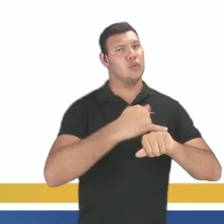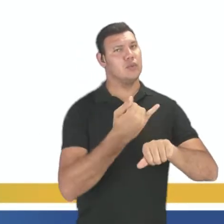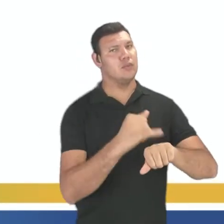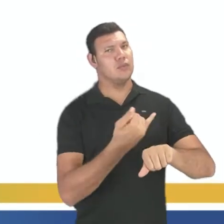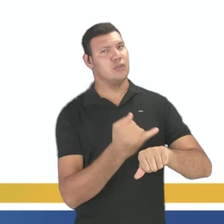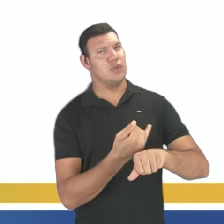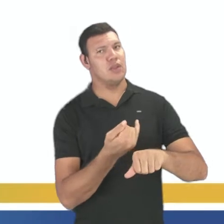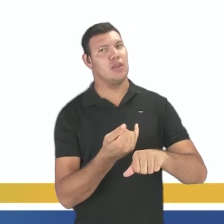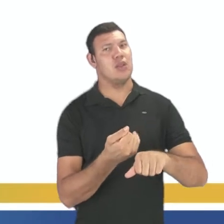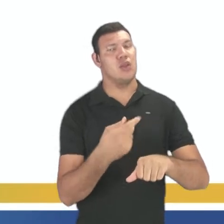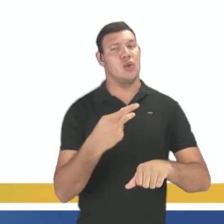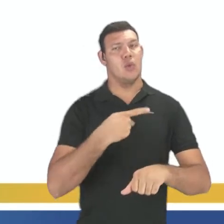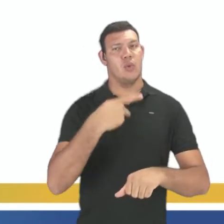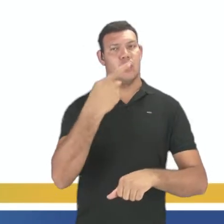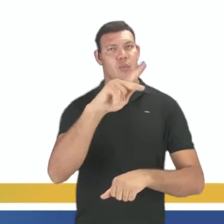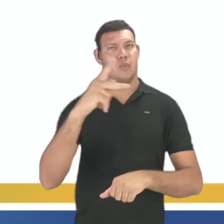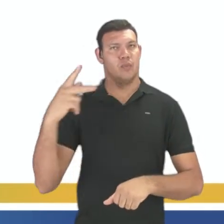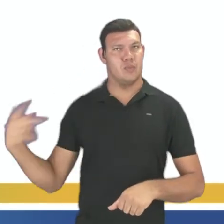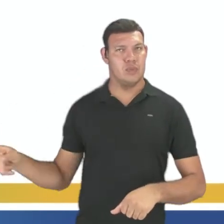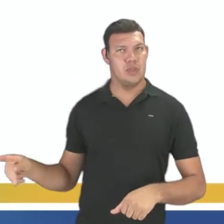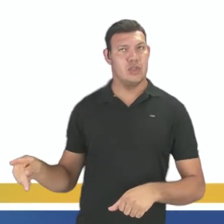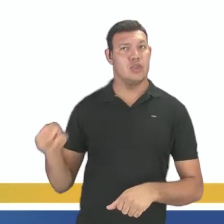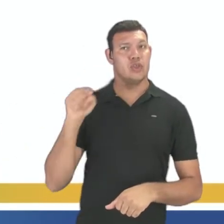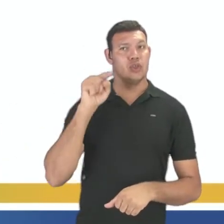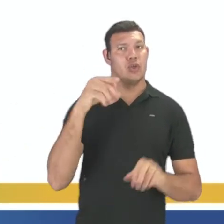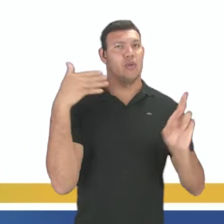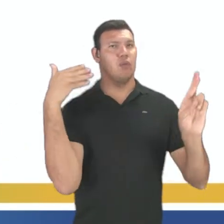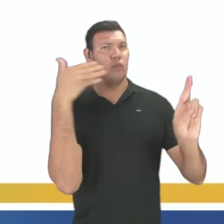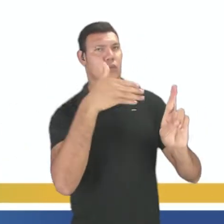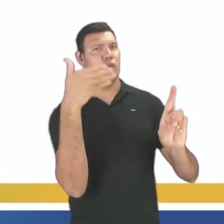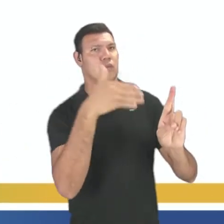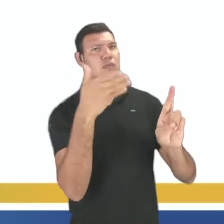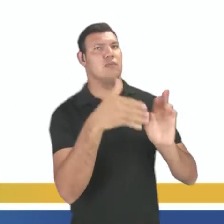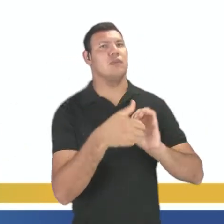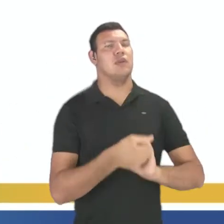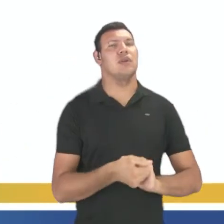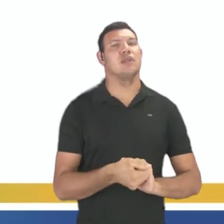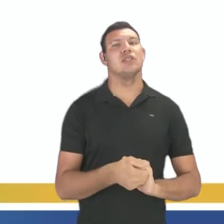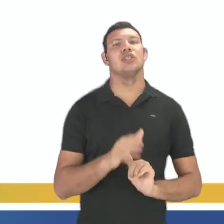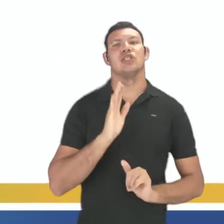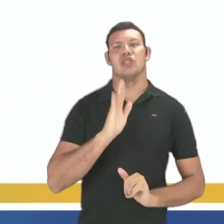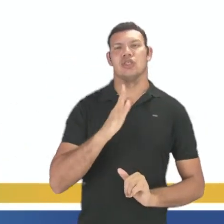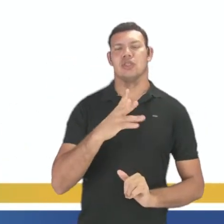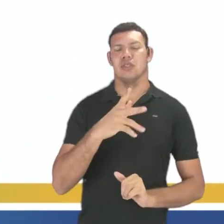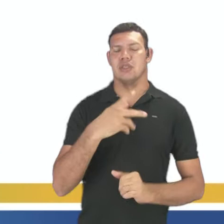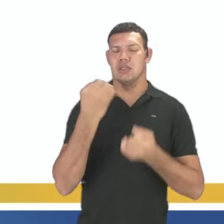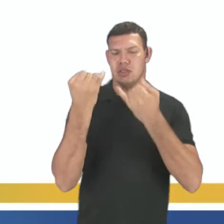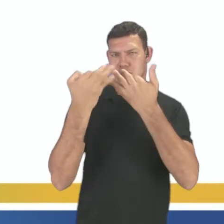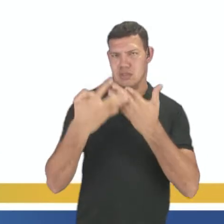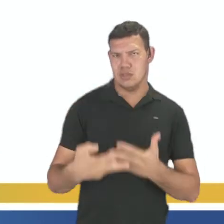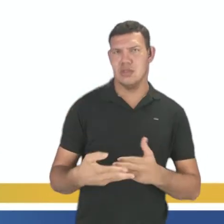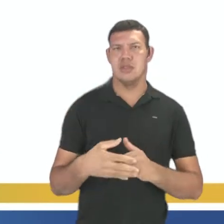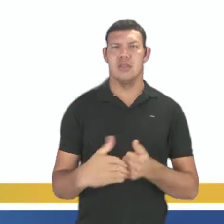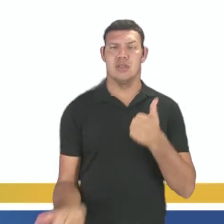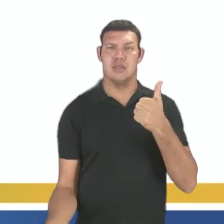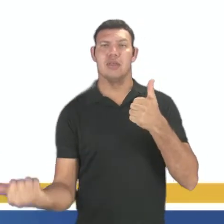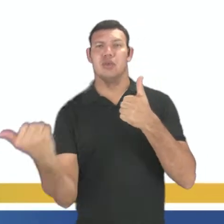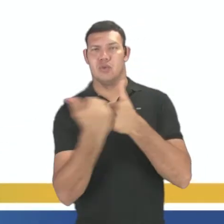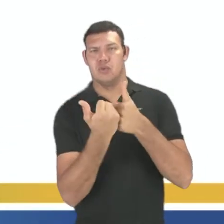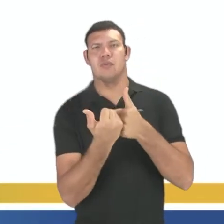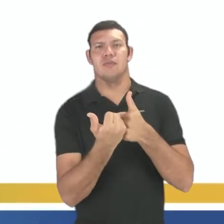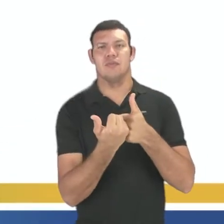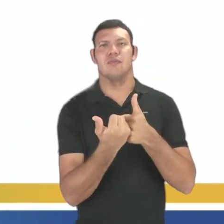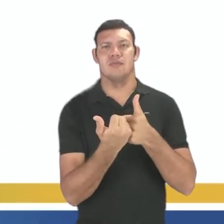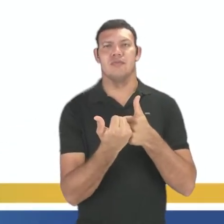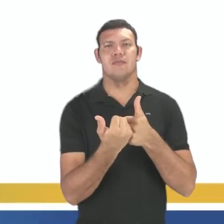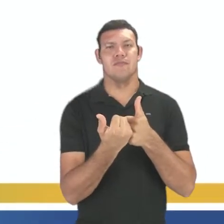ser explicitamente ou então pode ser implicitamente também. Ok? Mas ele vai substituir. Então, se ele vai substituir, a